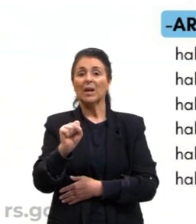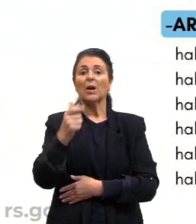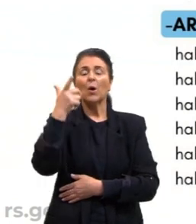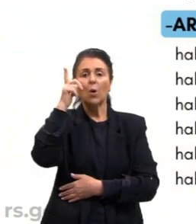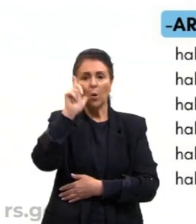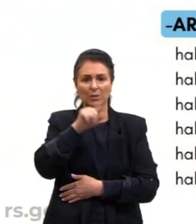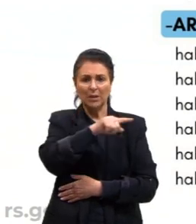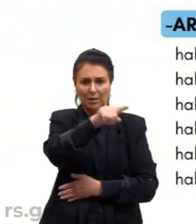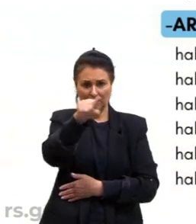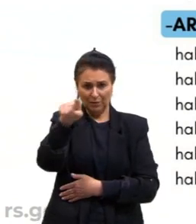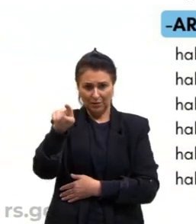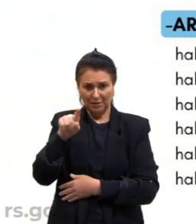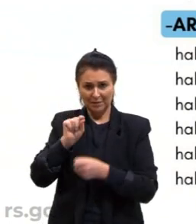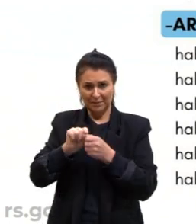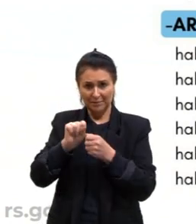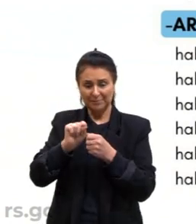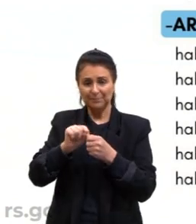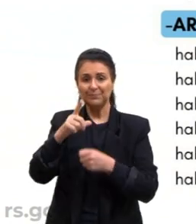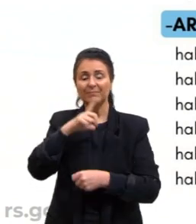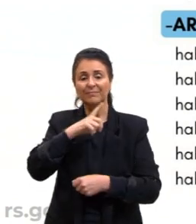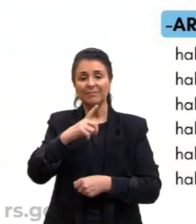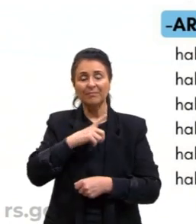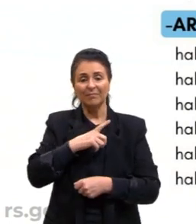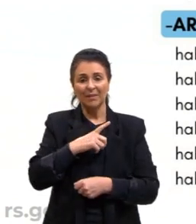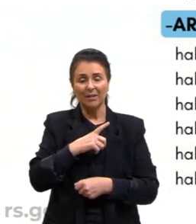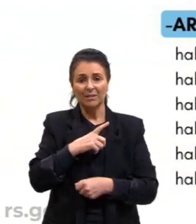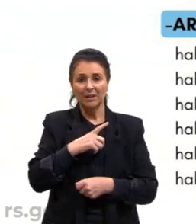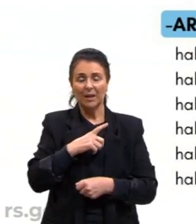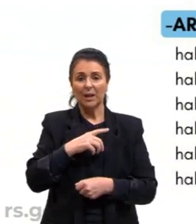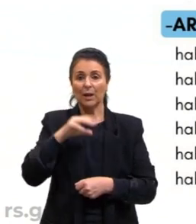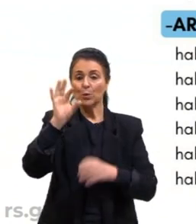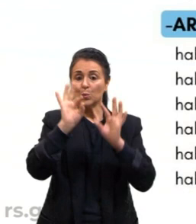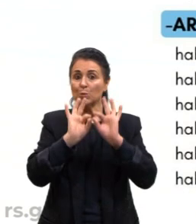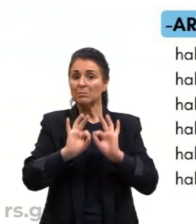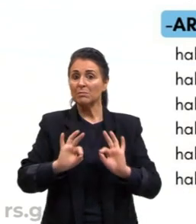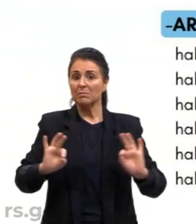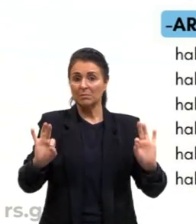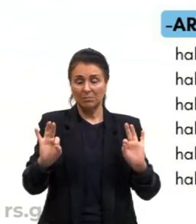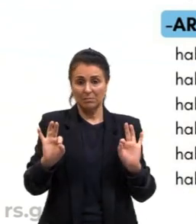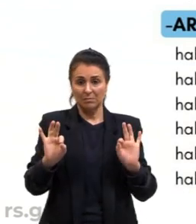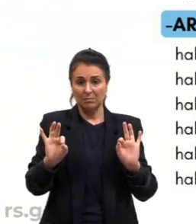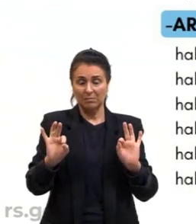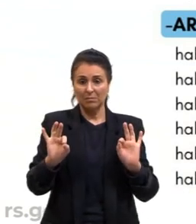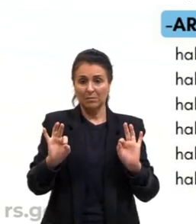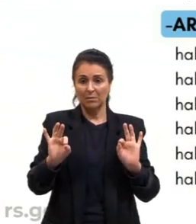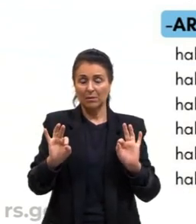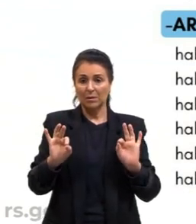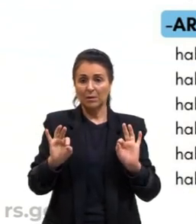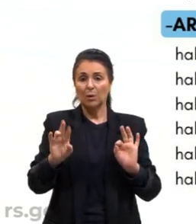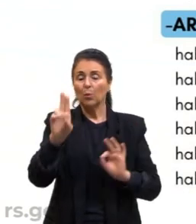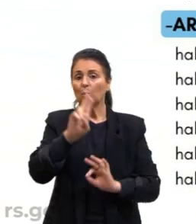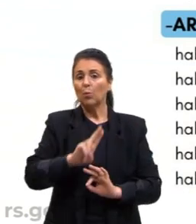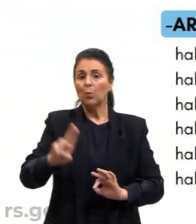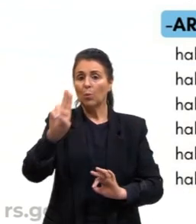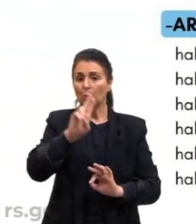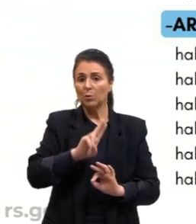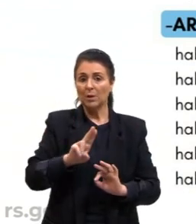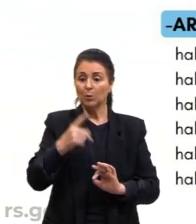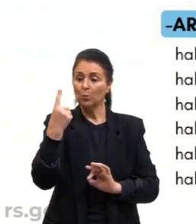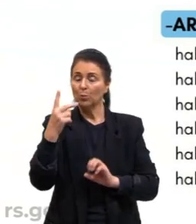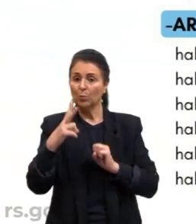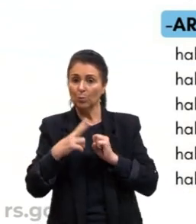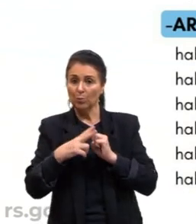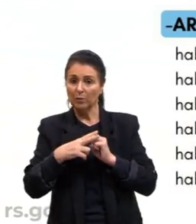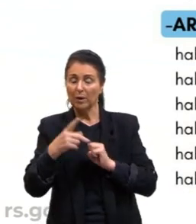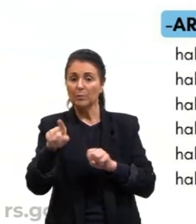observar nós temos o modo simples né mas o sendo utilizado apenas um verbo